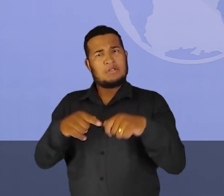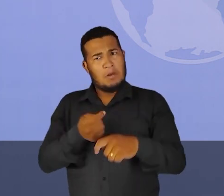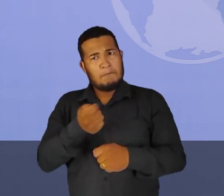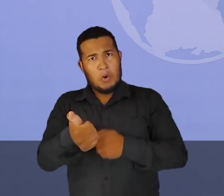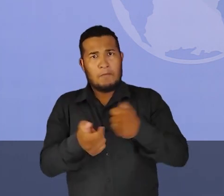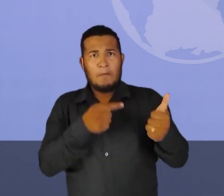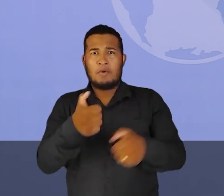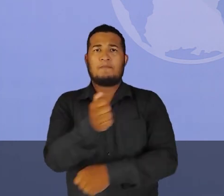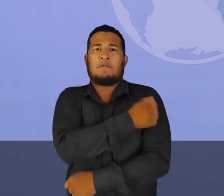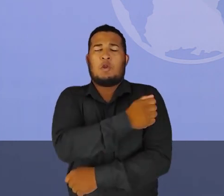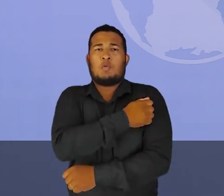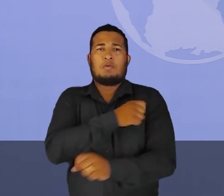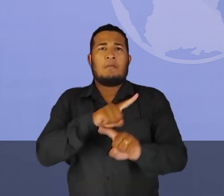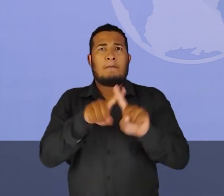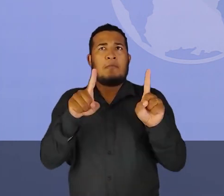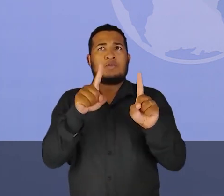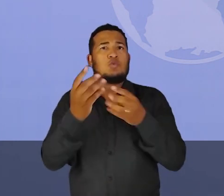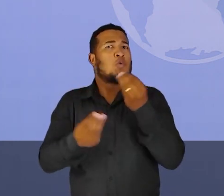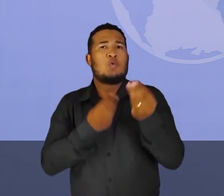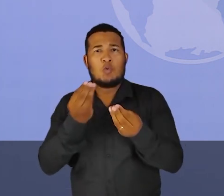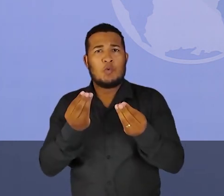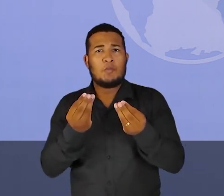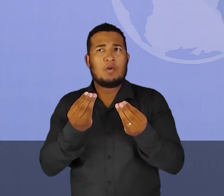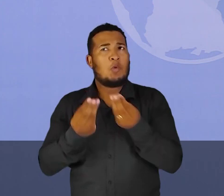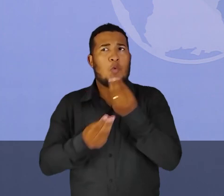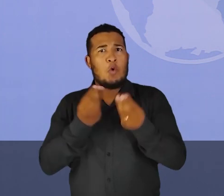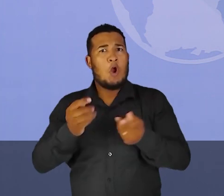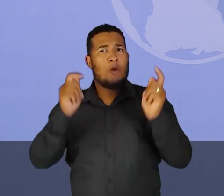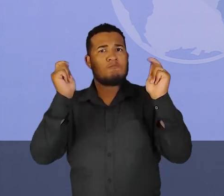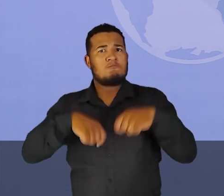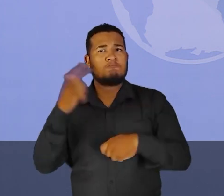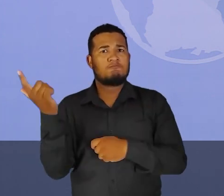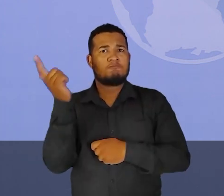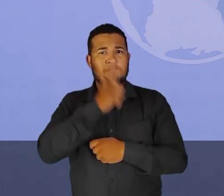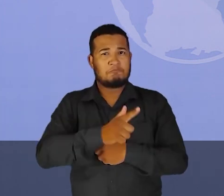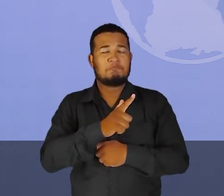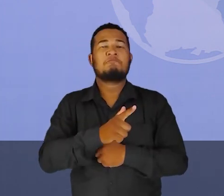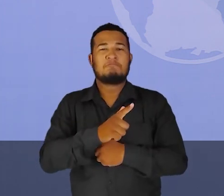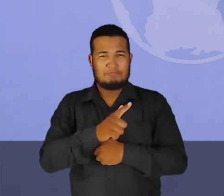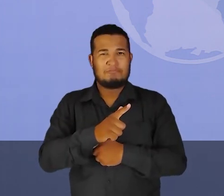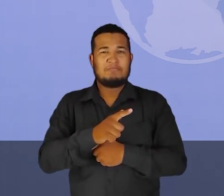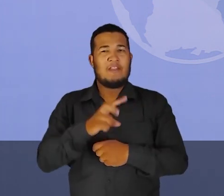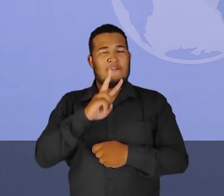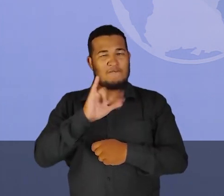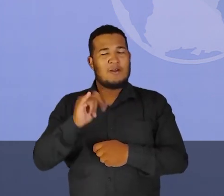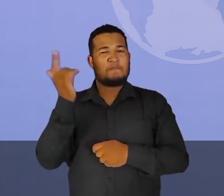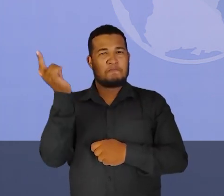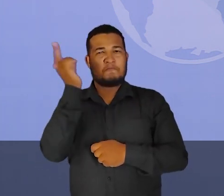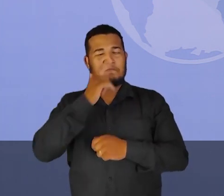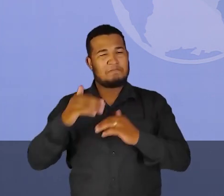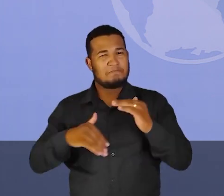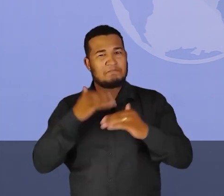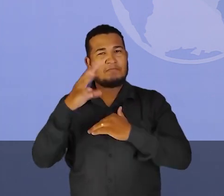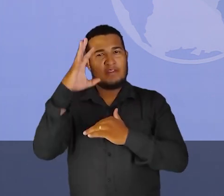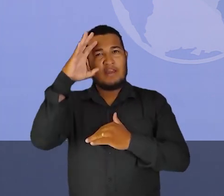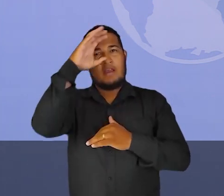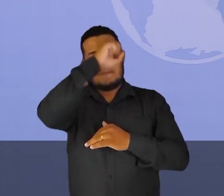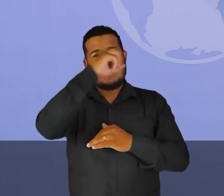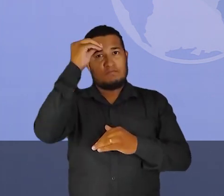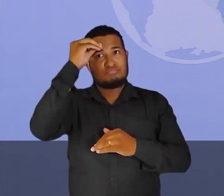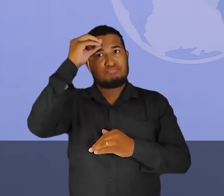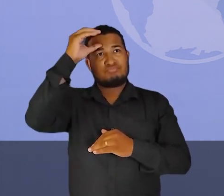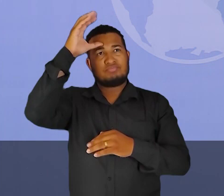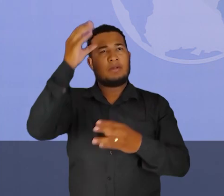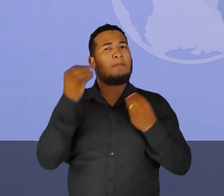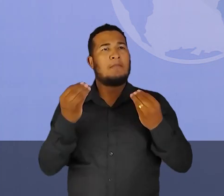nosso aluno. Mas como, professor? Como que isso pode acontecer? A gente vai conhecer um pouco mais, vamos aprender um pouco mais para